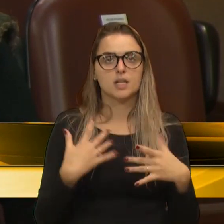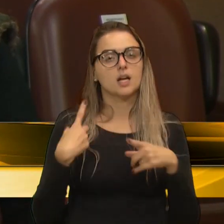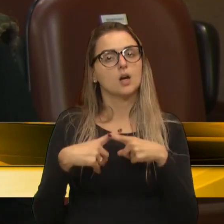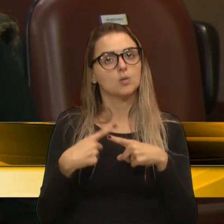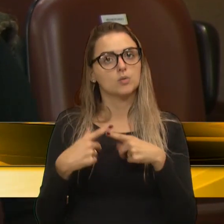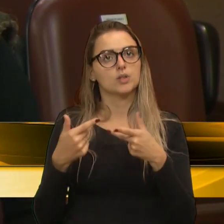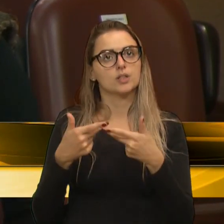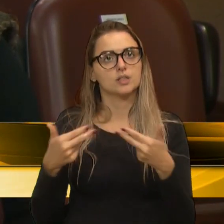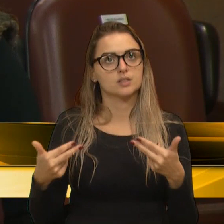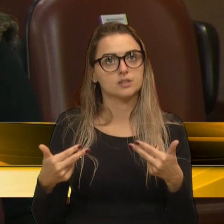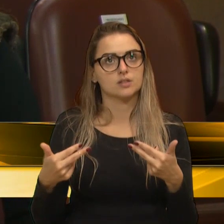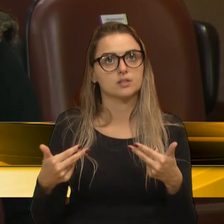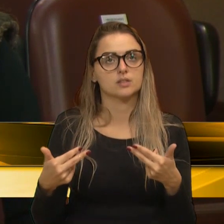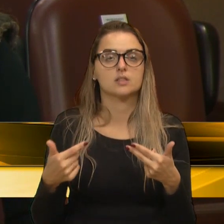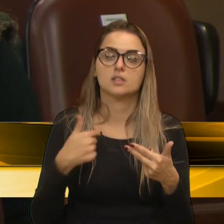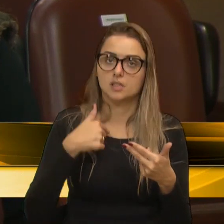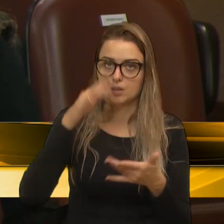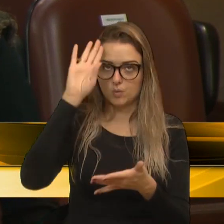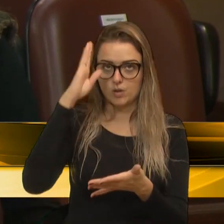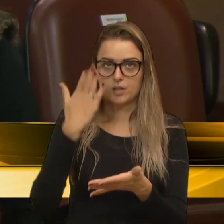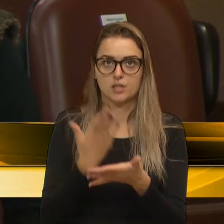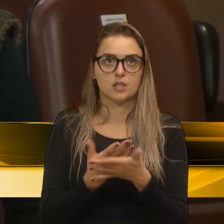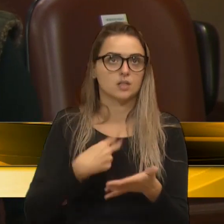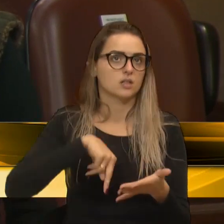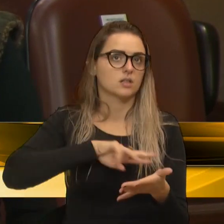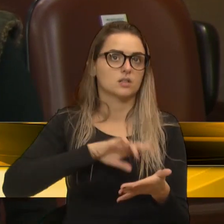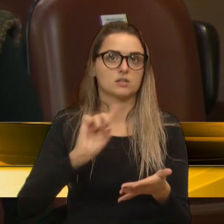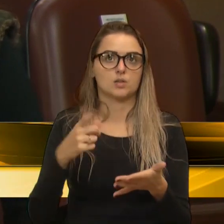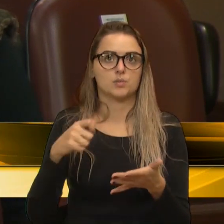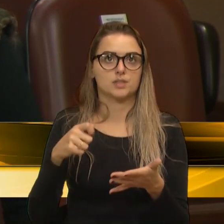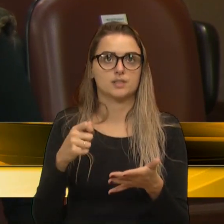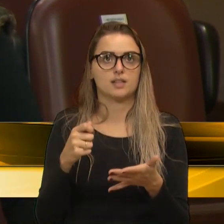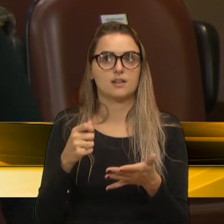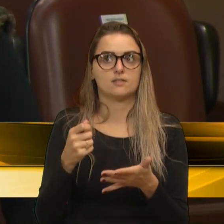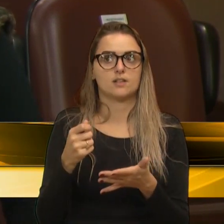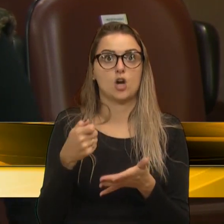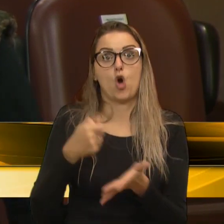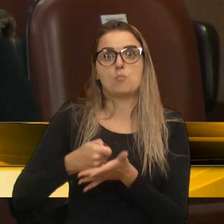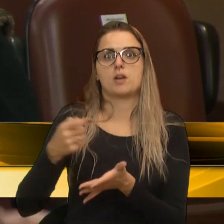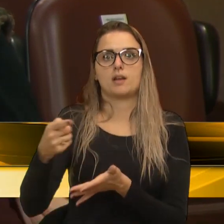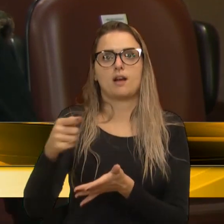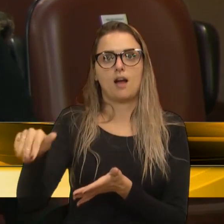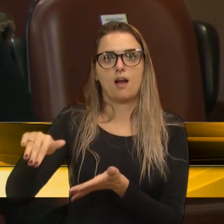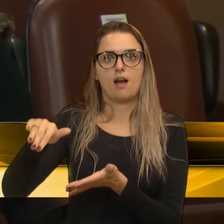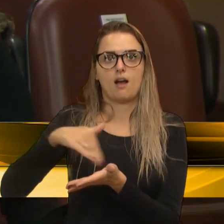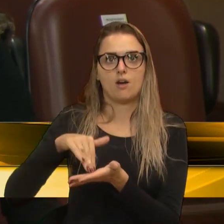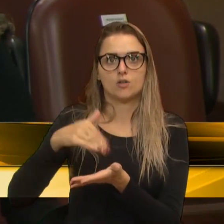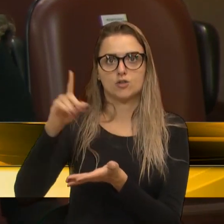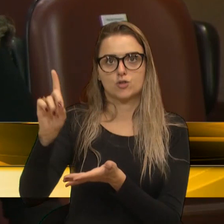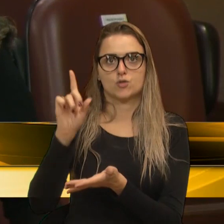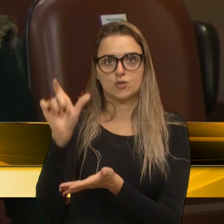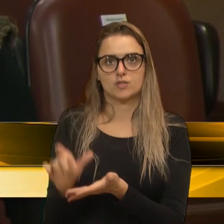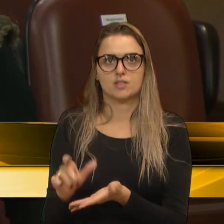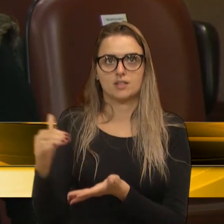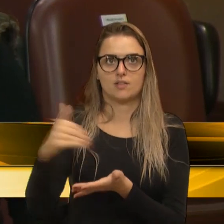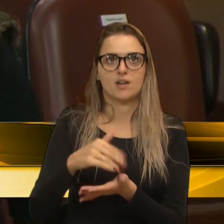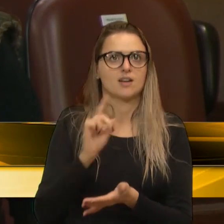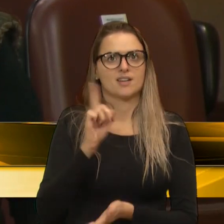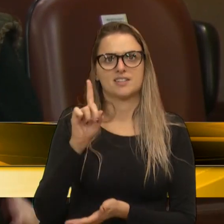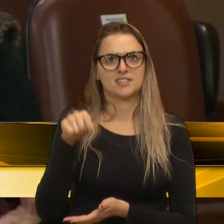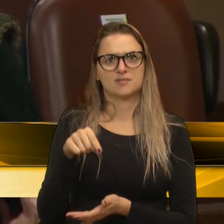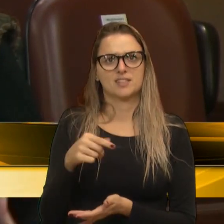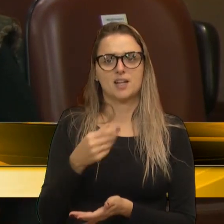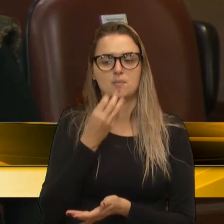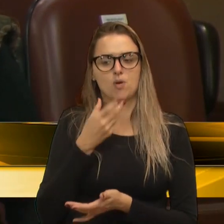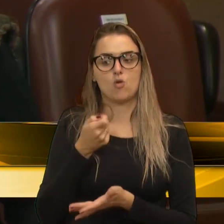porquê. E acredito que a gente não precisaria fazer uma convocação, O ideal seria nós não precisar convocar o